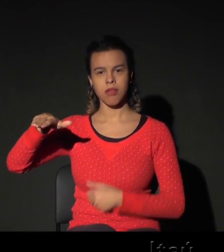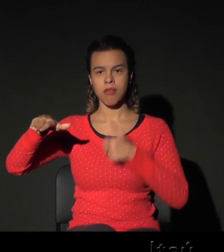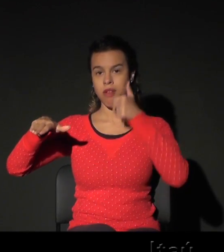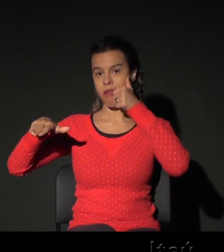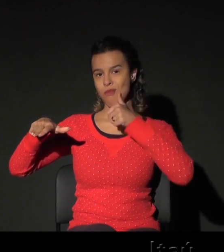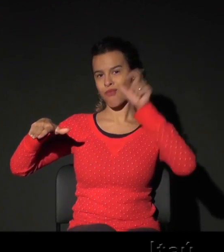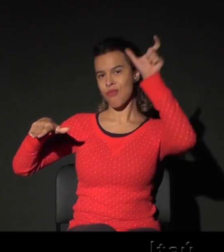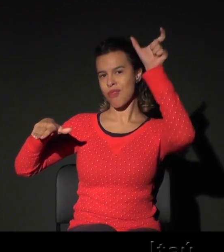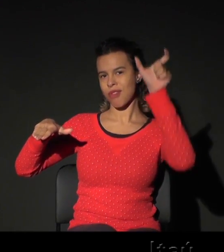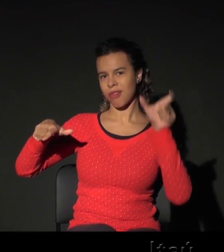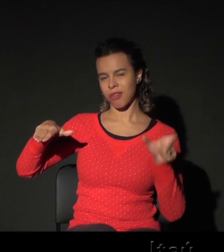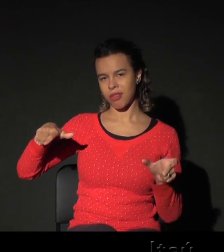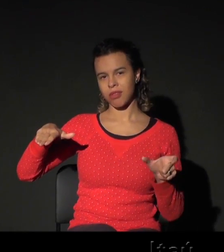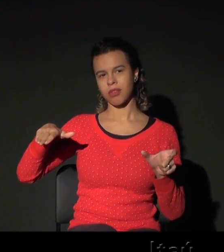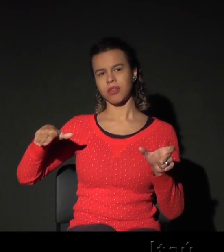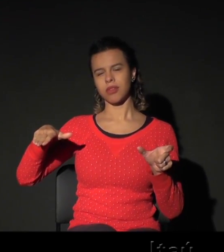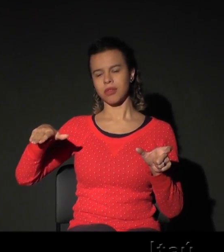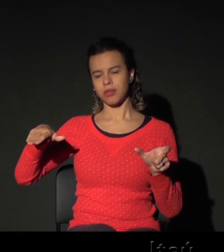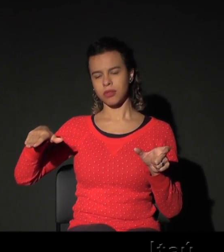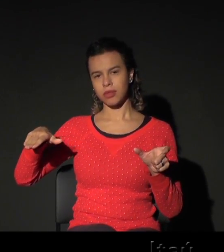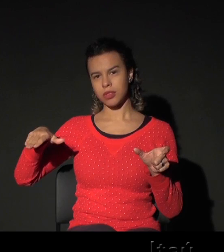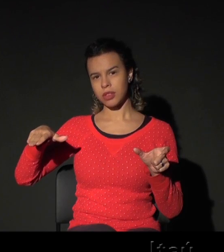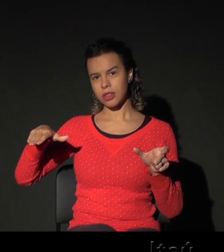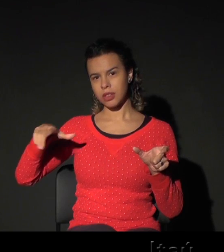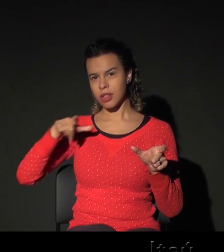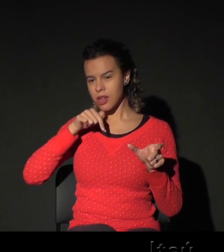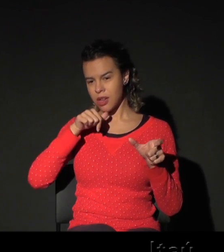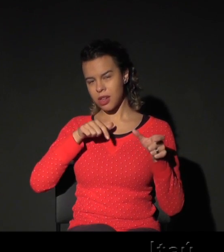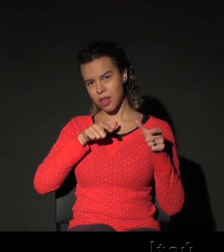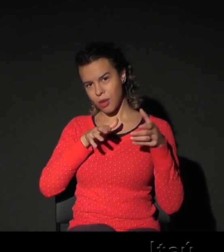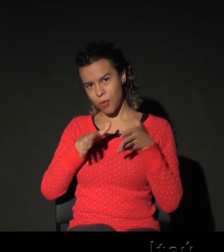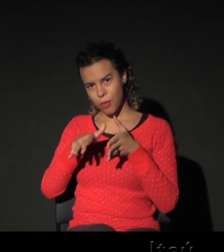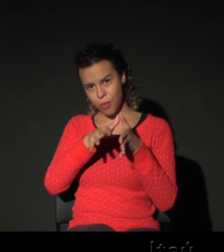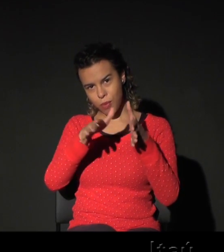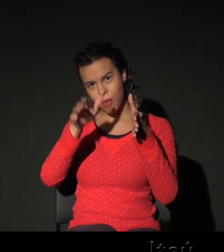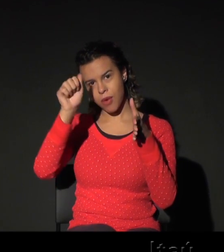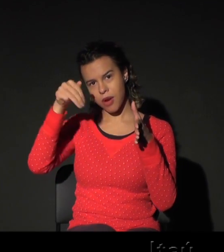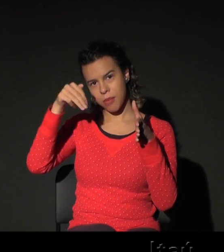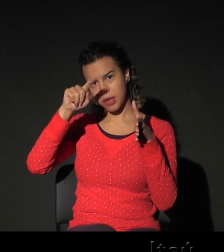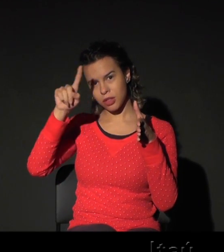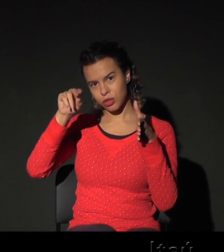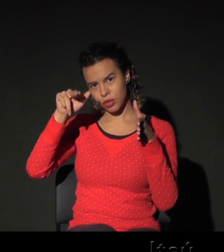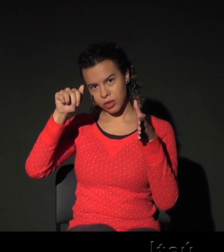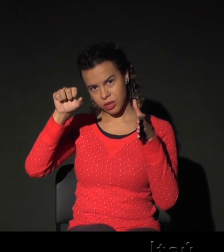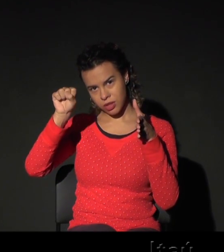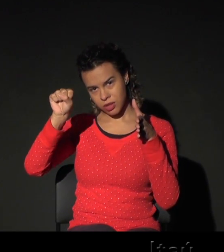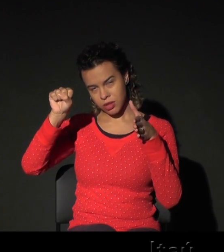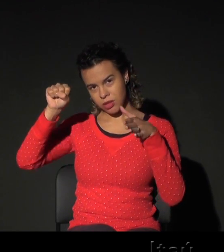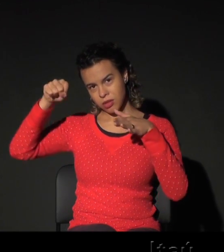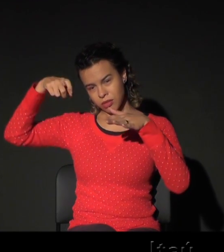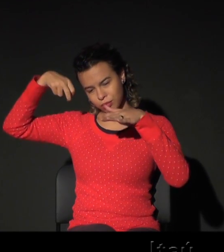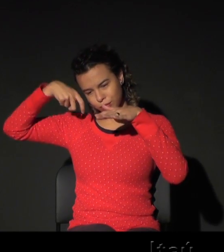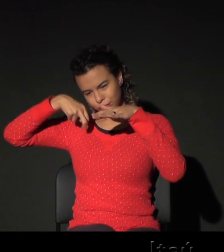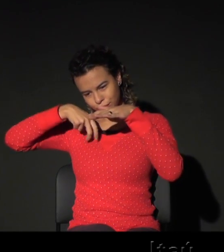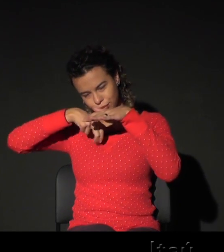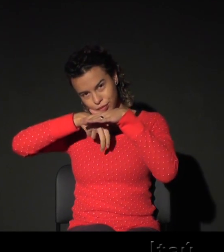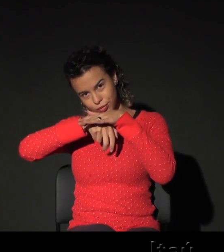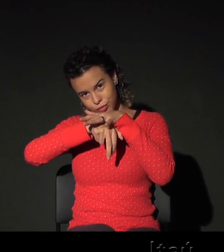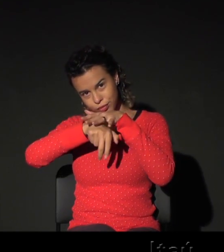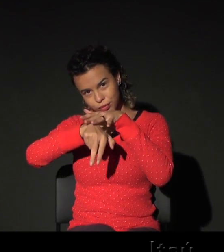mulher que passava por debaixo do Rio Amazonas por debaixo de todos os